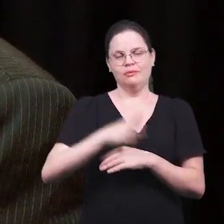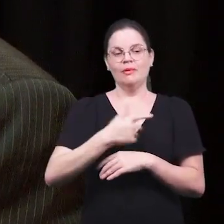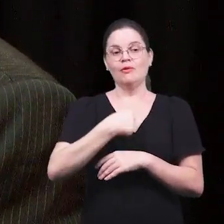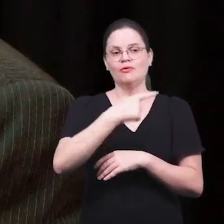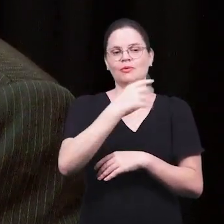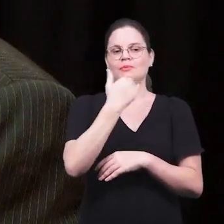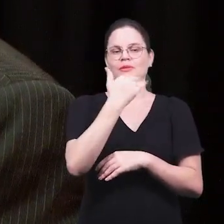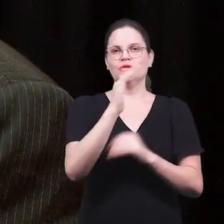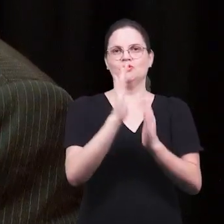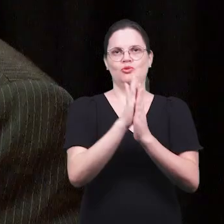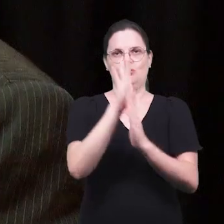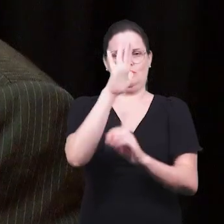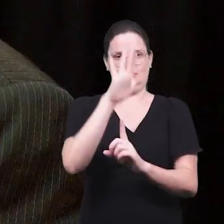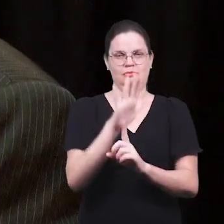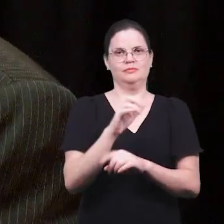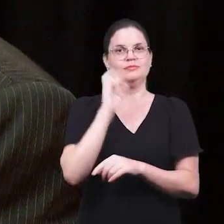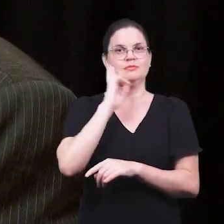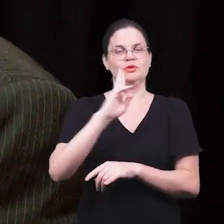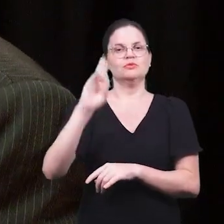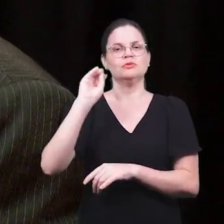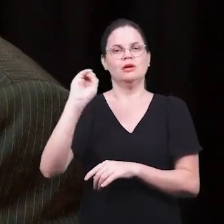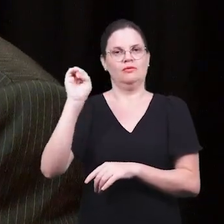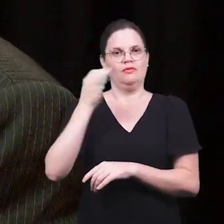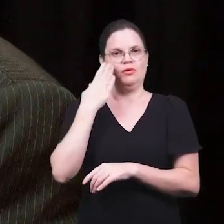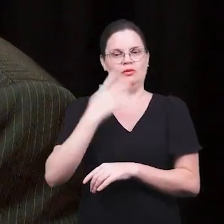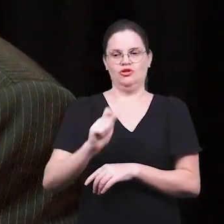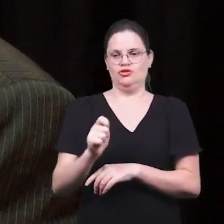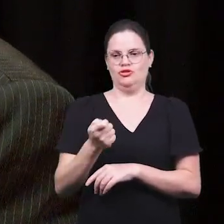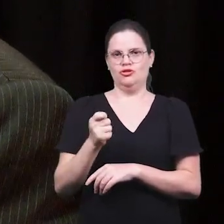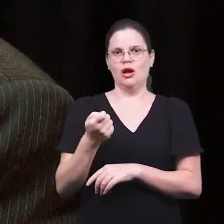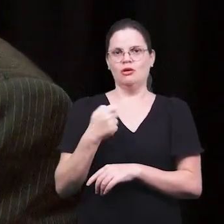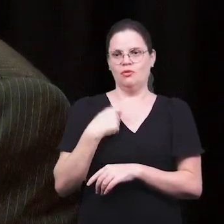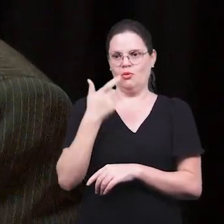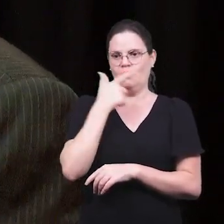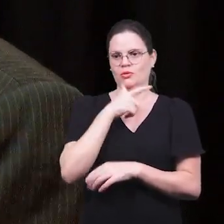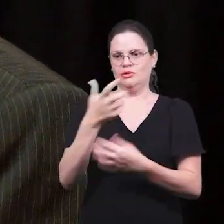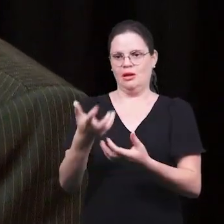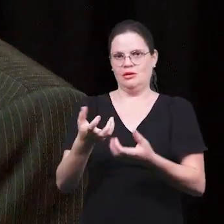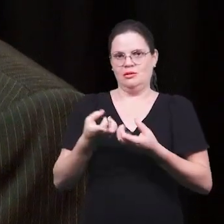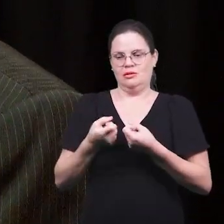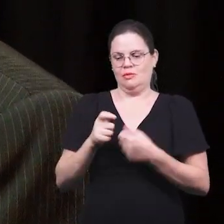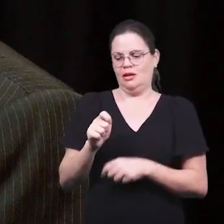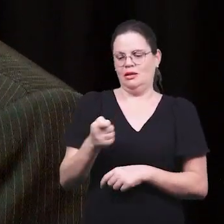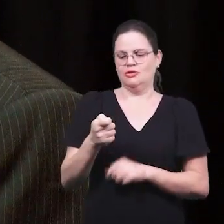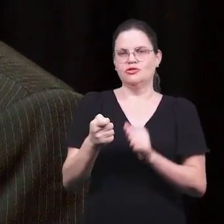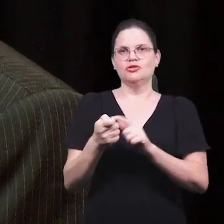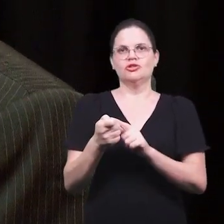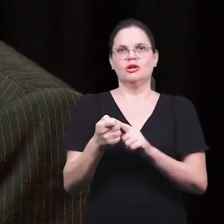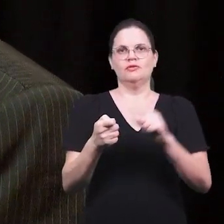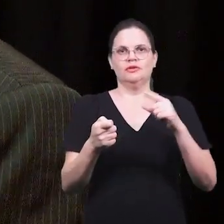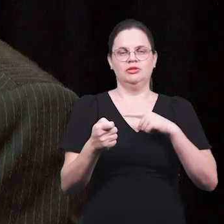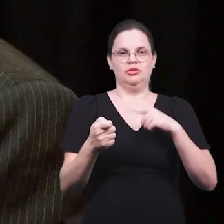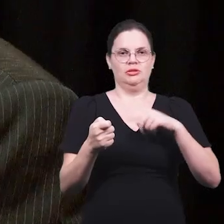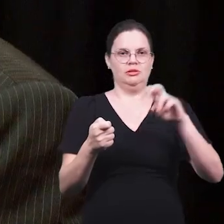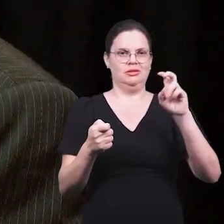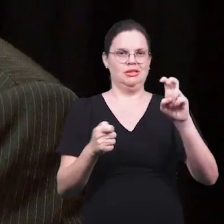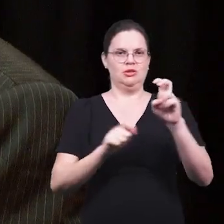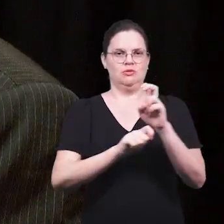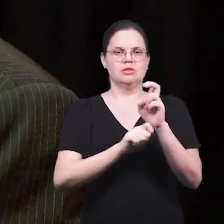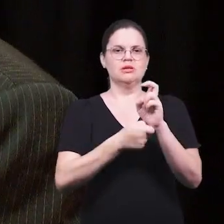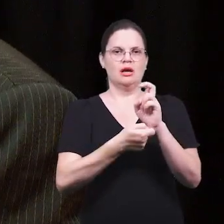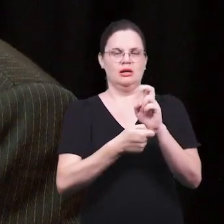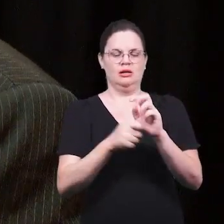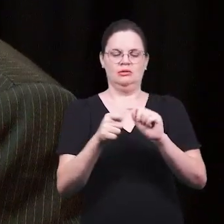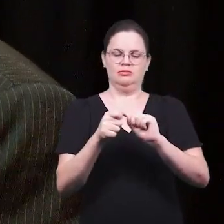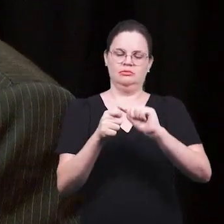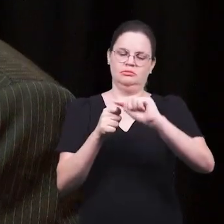e a gente tinha grupo de sessão geralmente na quinta. Então eu peço a oração lá e o Senhor mostrava que eu recebi a